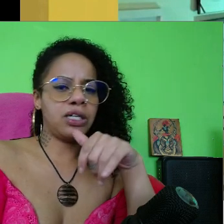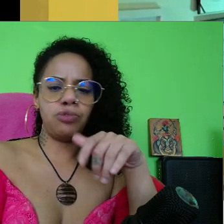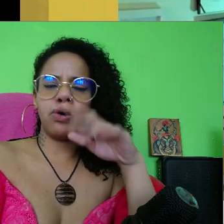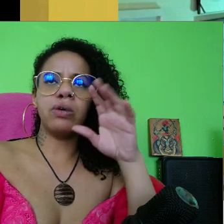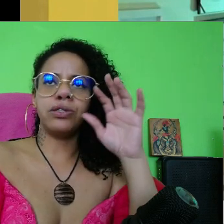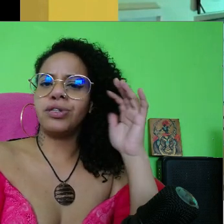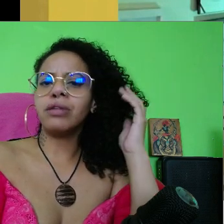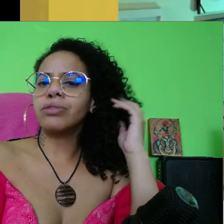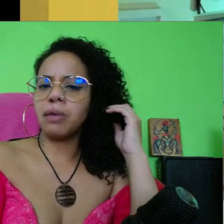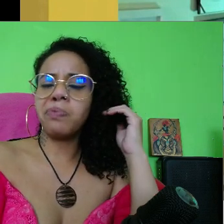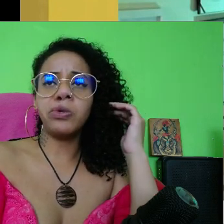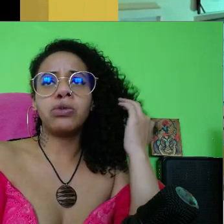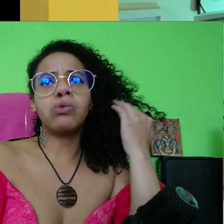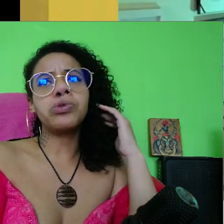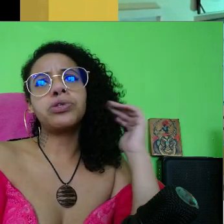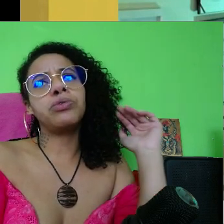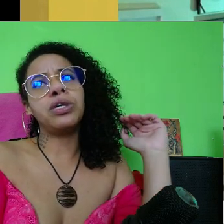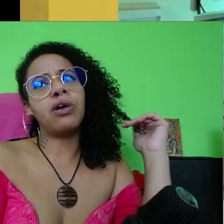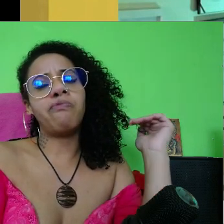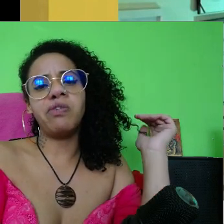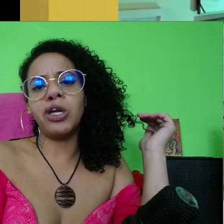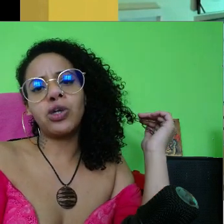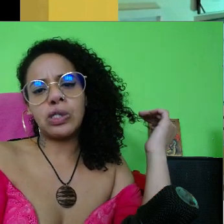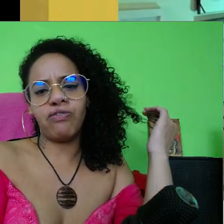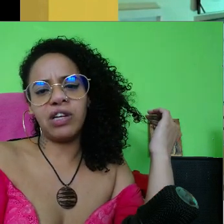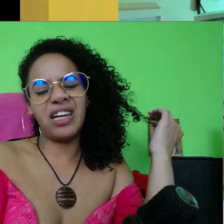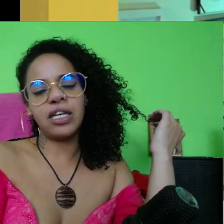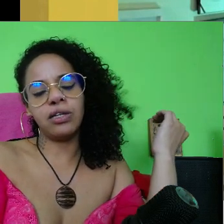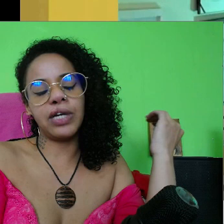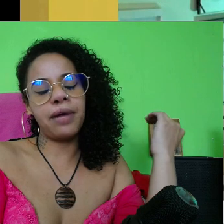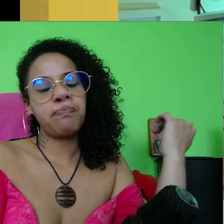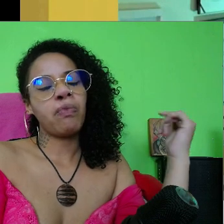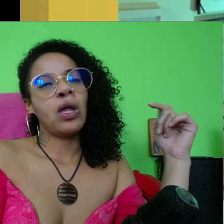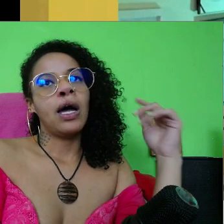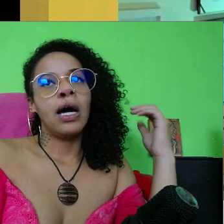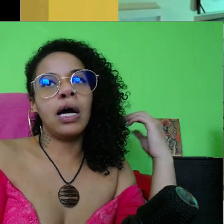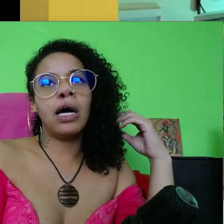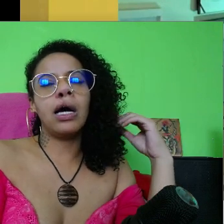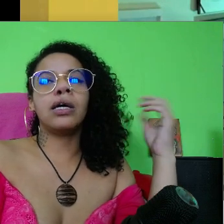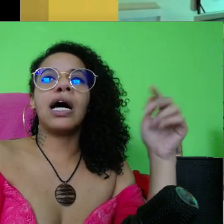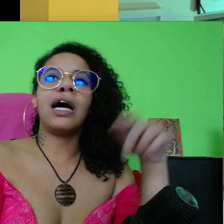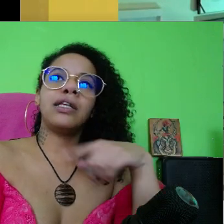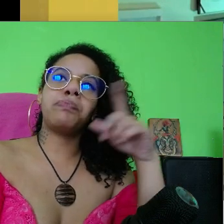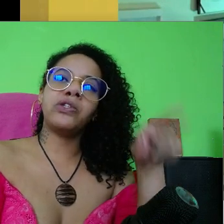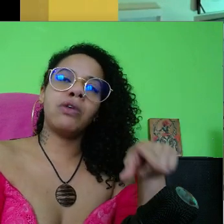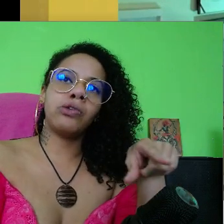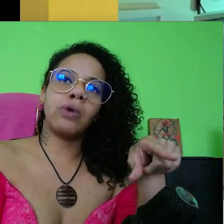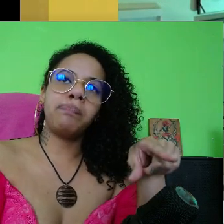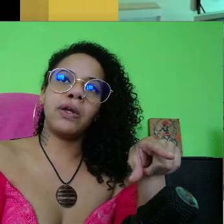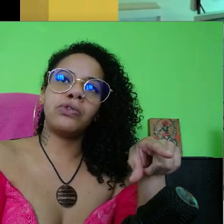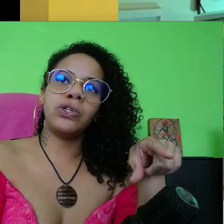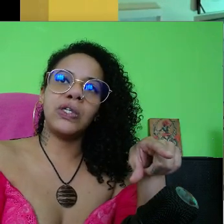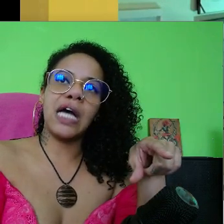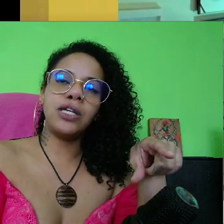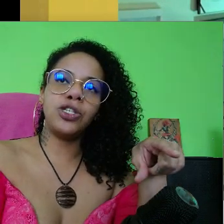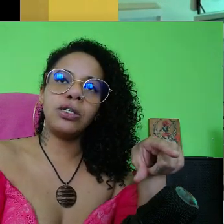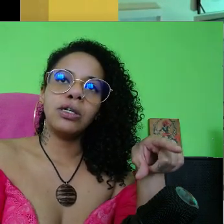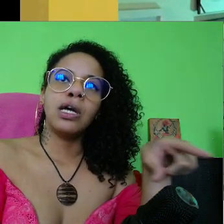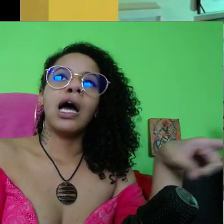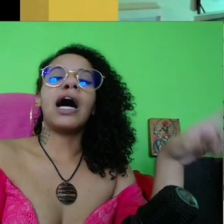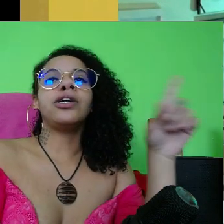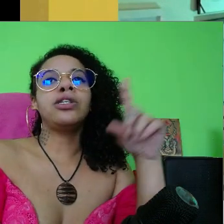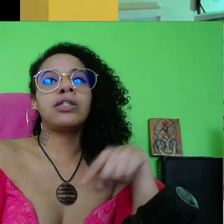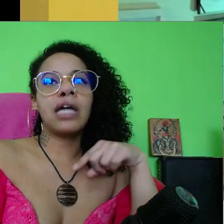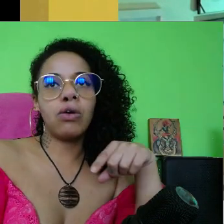segundos 15 mas de boas eu entendo o tempo é muito curto e obviamente que eu só falei aquilo né aí depois falou pela autoridade